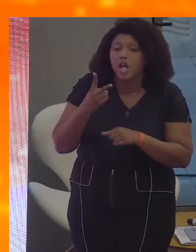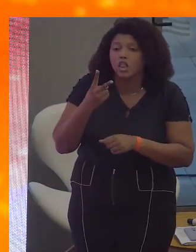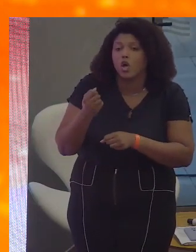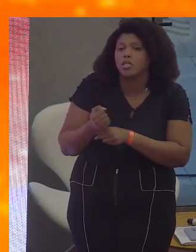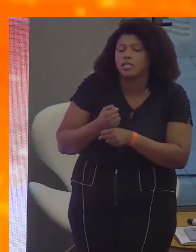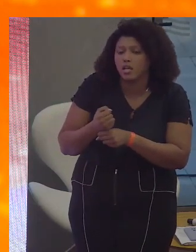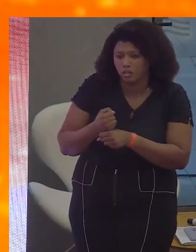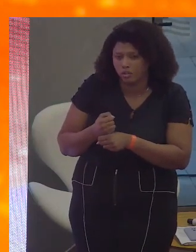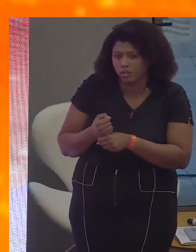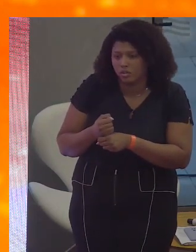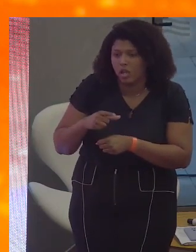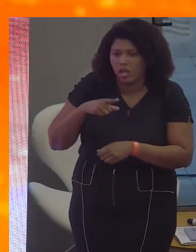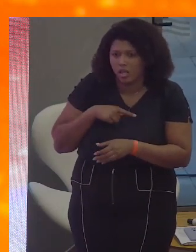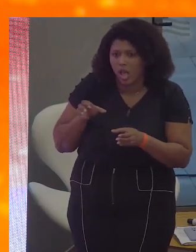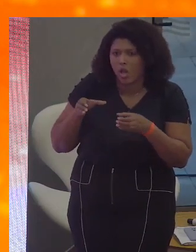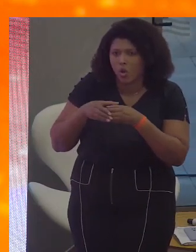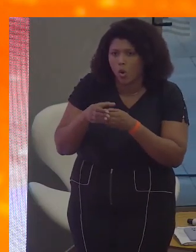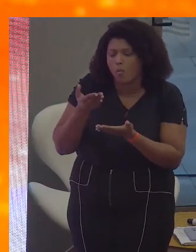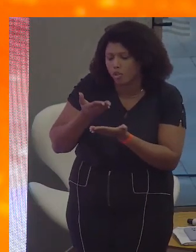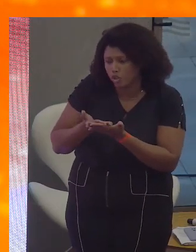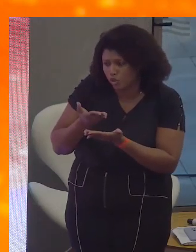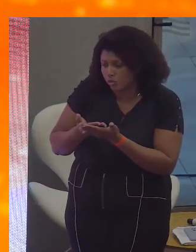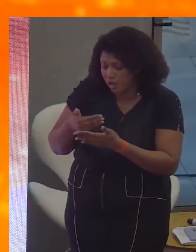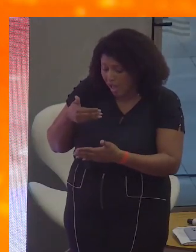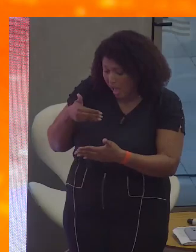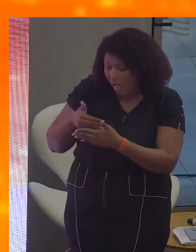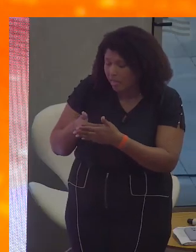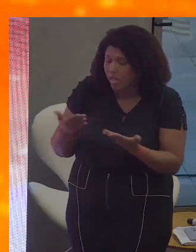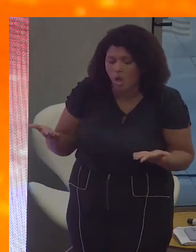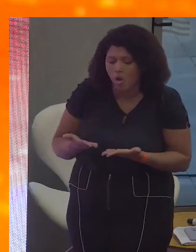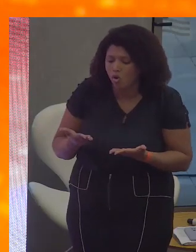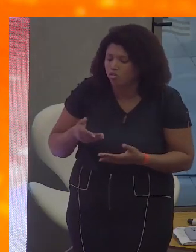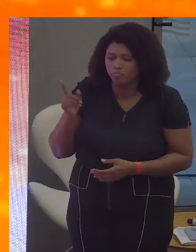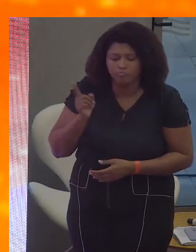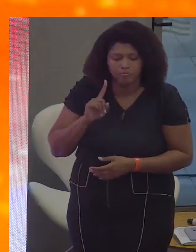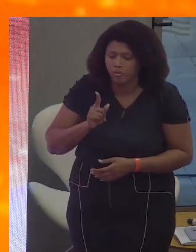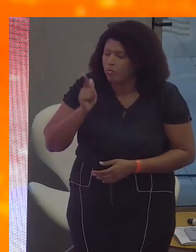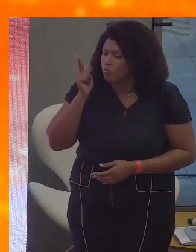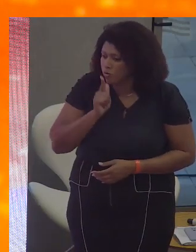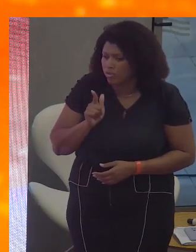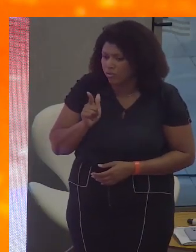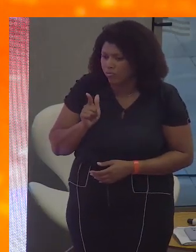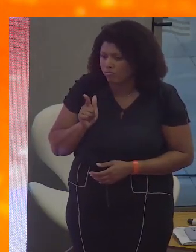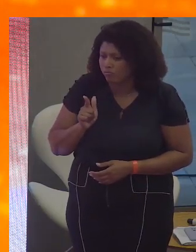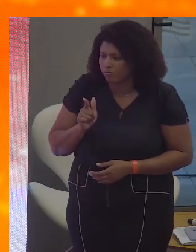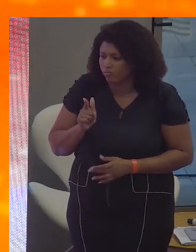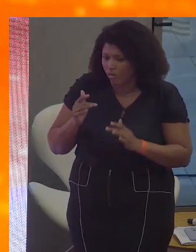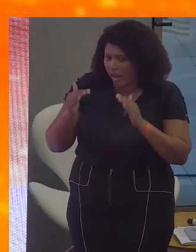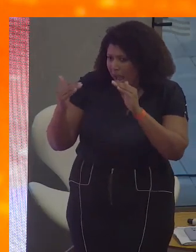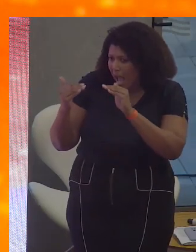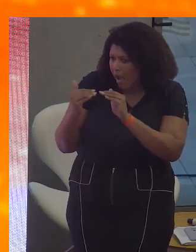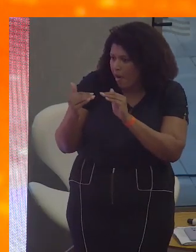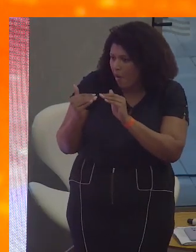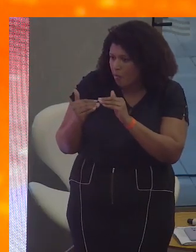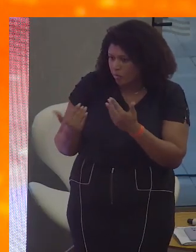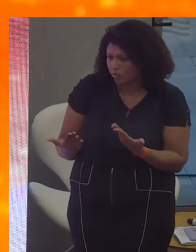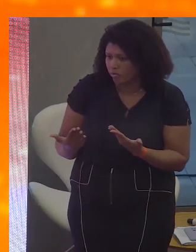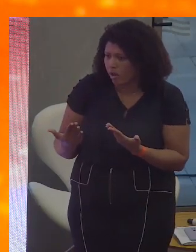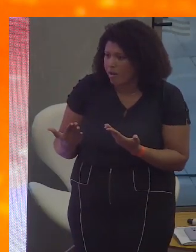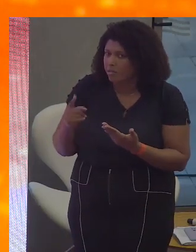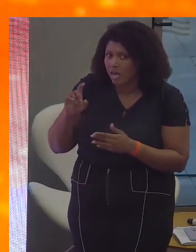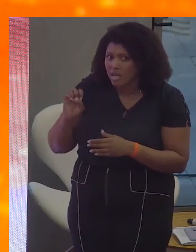Constituiu-se um grupo de estudo e, até hoje, esse grupo não chegou a um consenso. Quando o consenso, vai